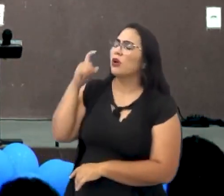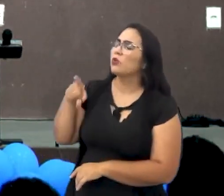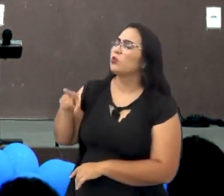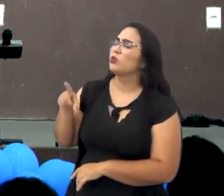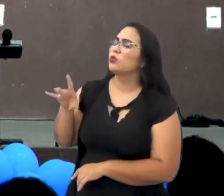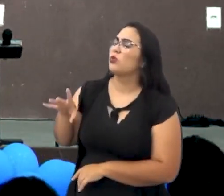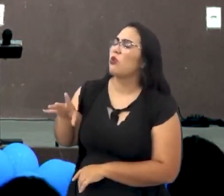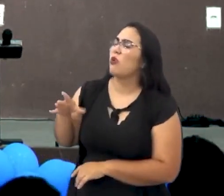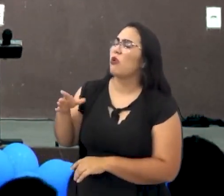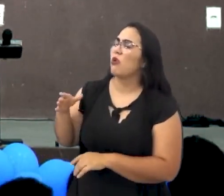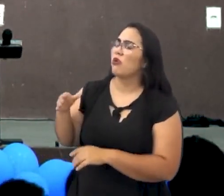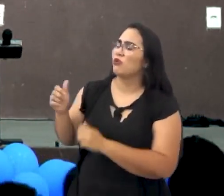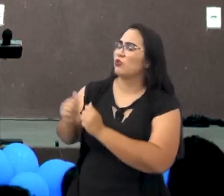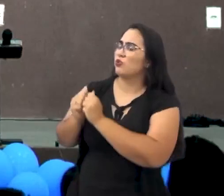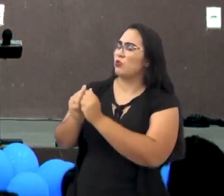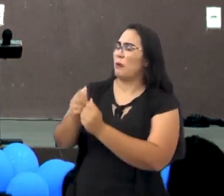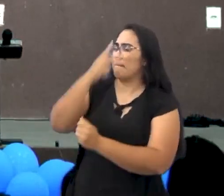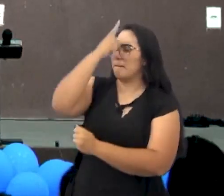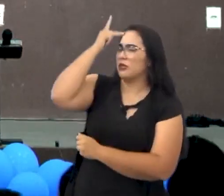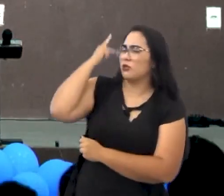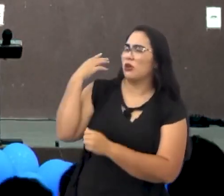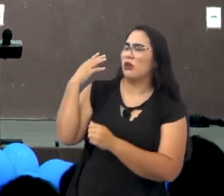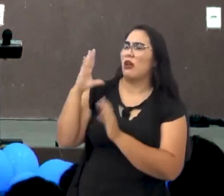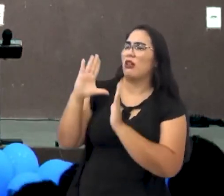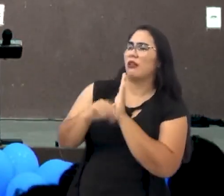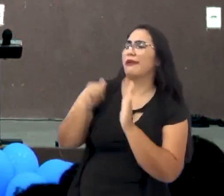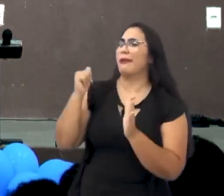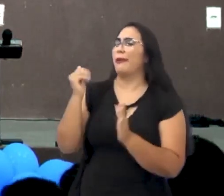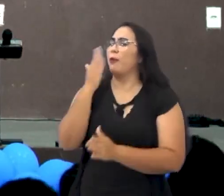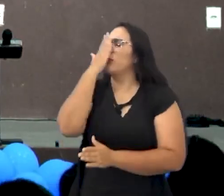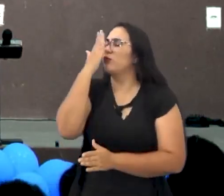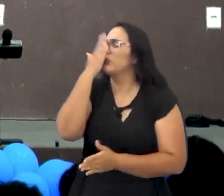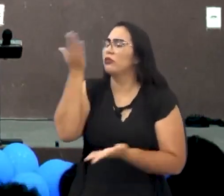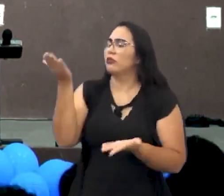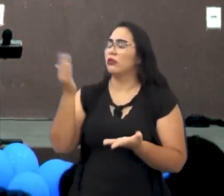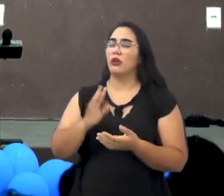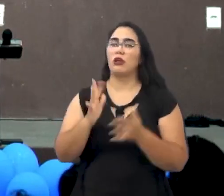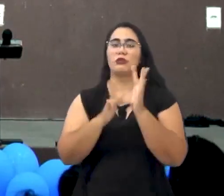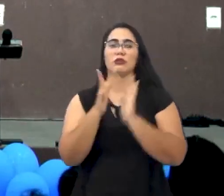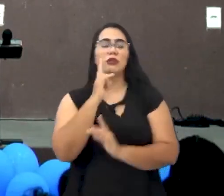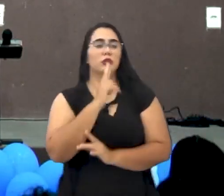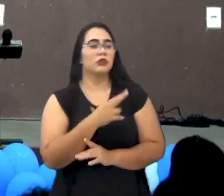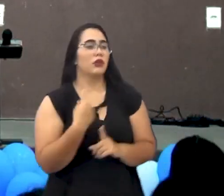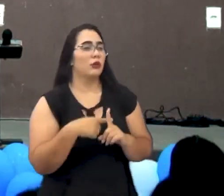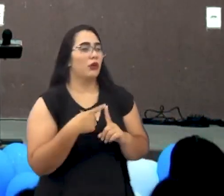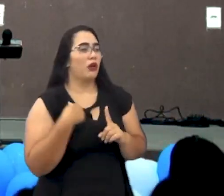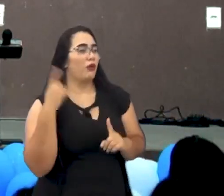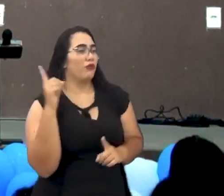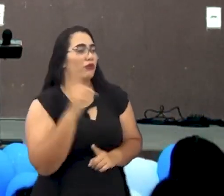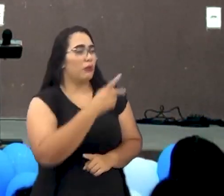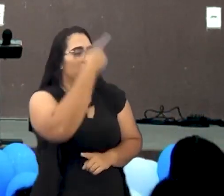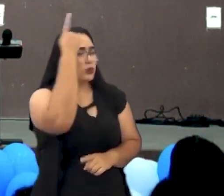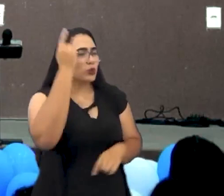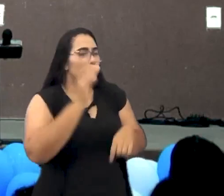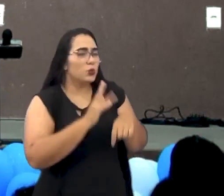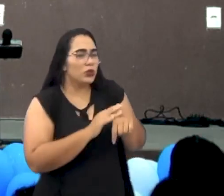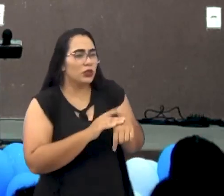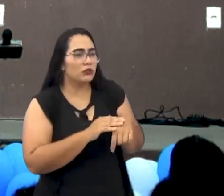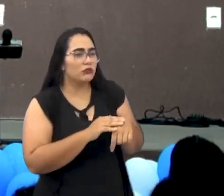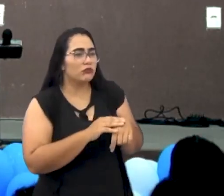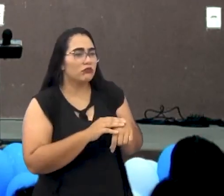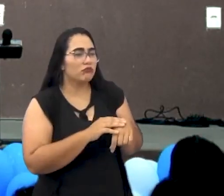os ladrões, as prostitutas, os roubadores? Aí Jesus disse assim: mas é porque eu vim para quem está doente.